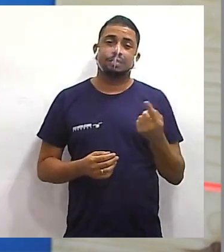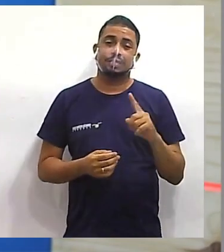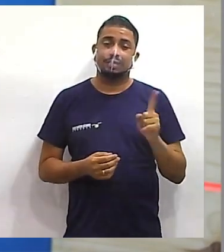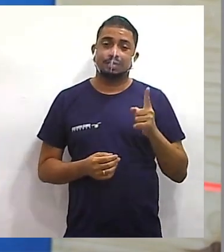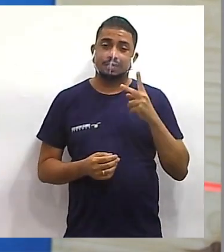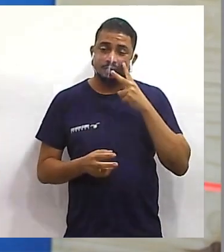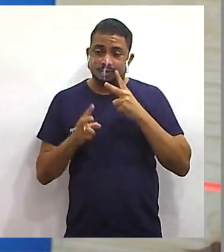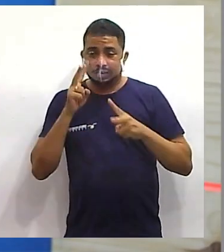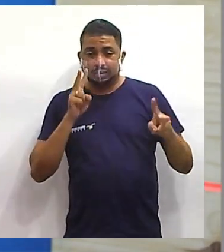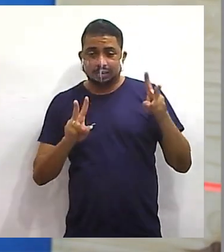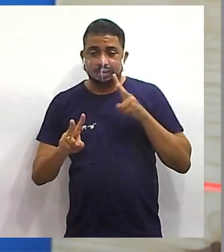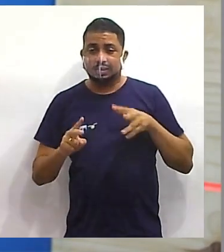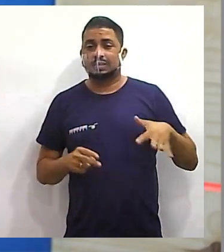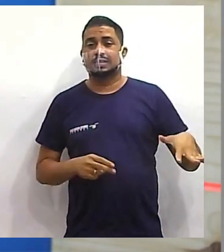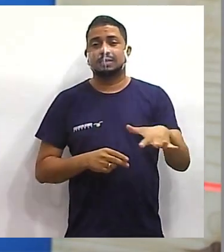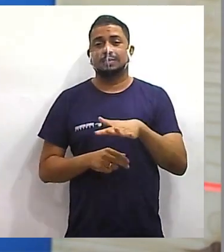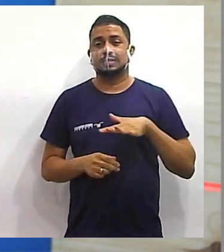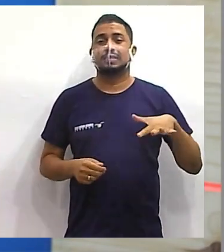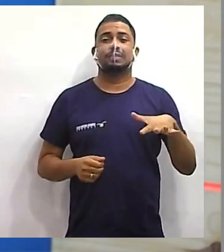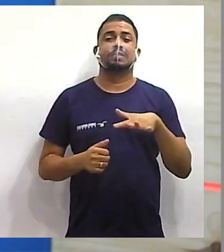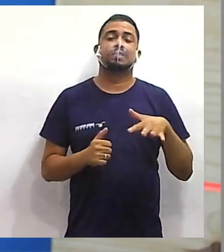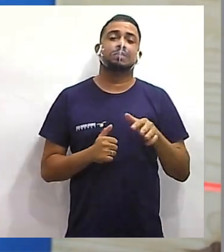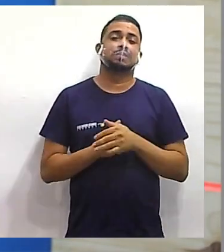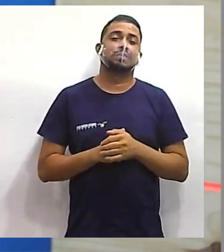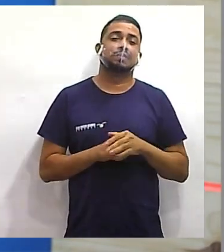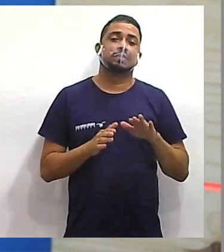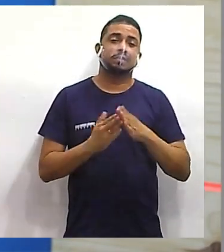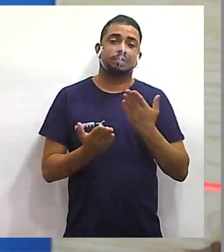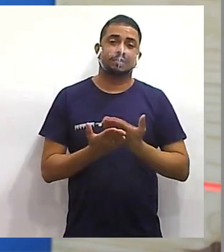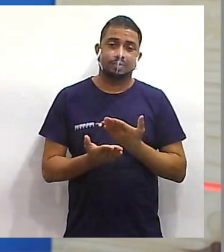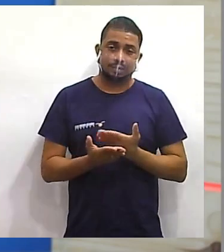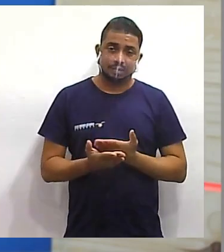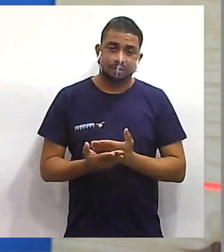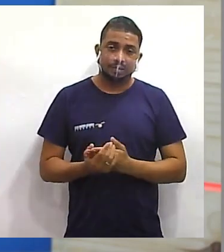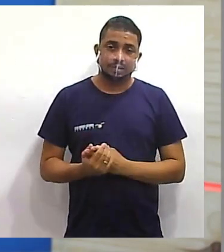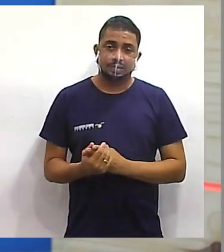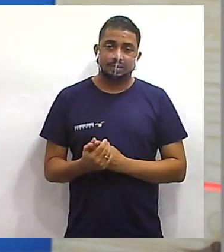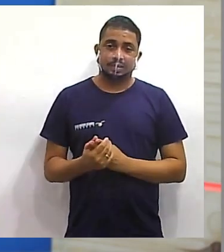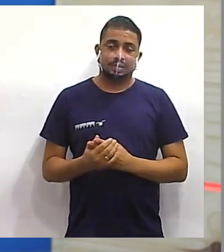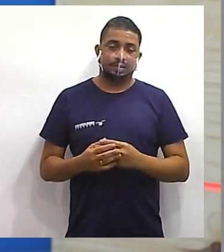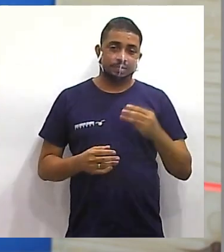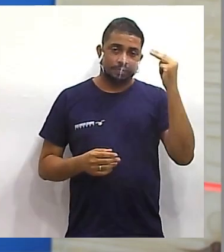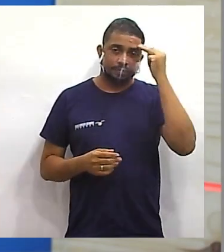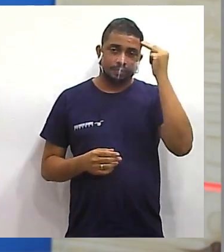ver esse espaço aí nas escolas tem muito a ver com essa memória